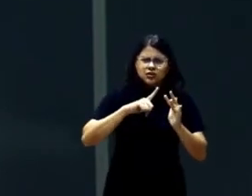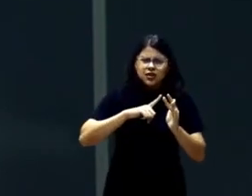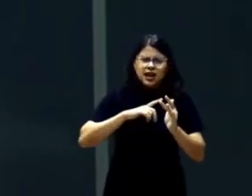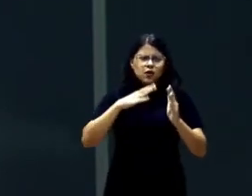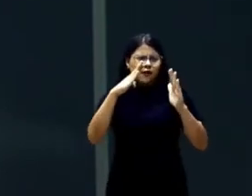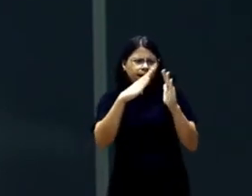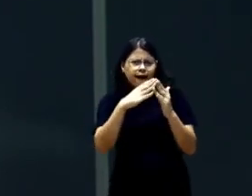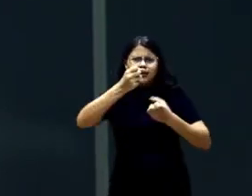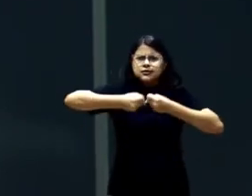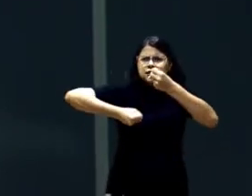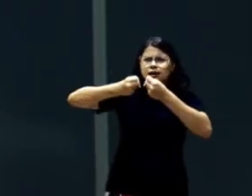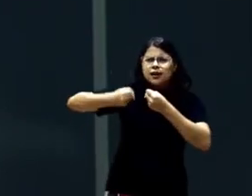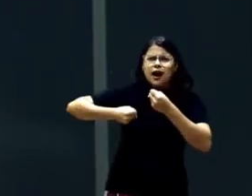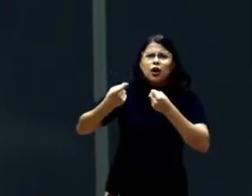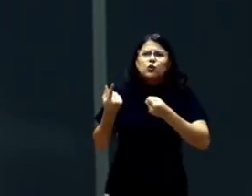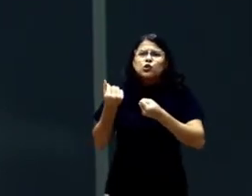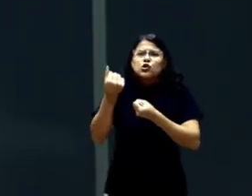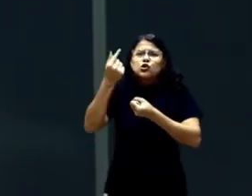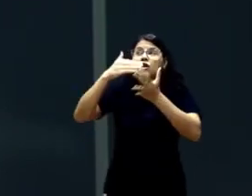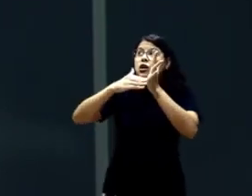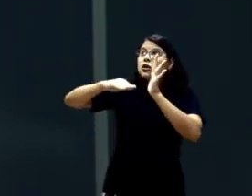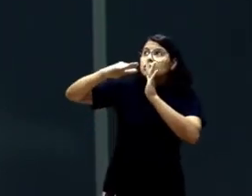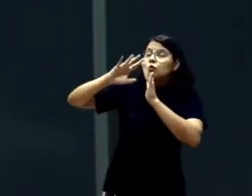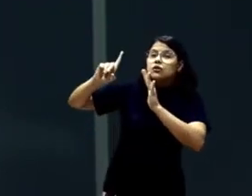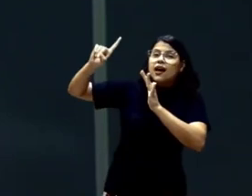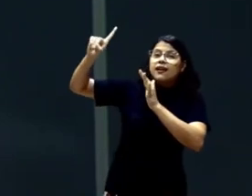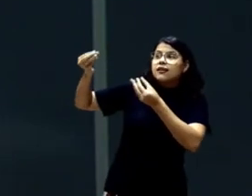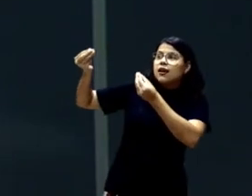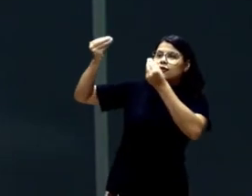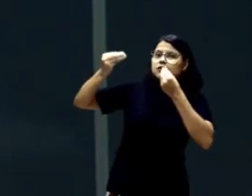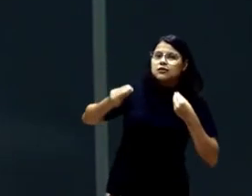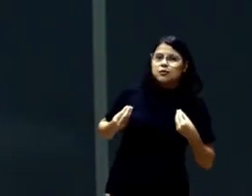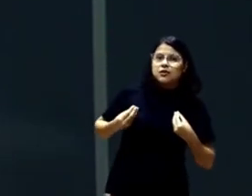ganancioso, ele é individualista.